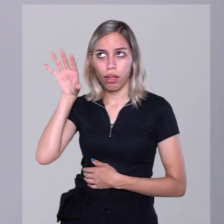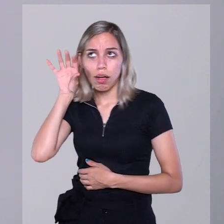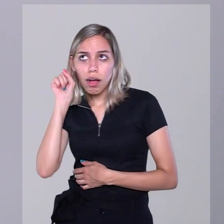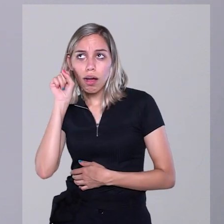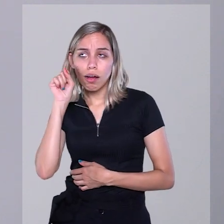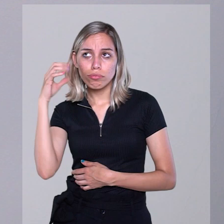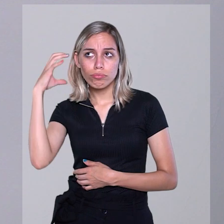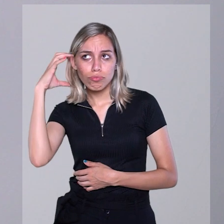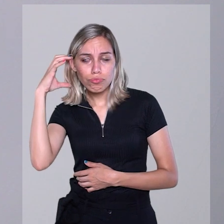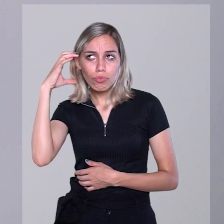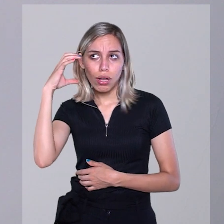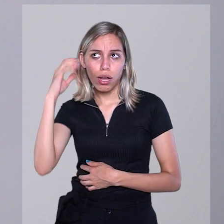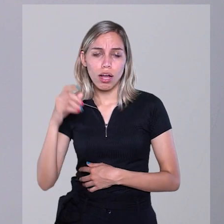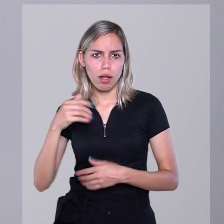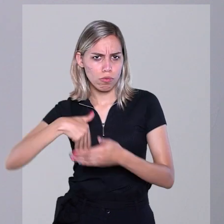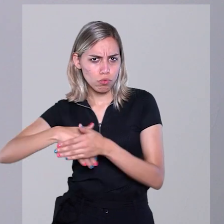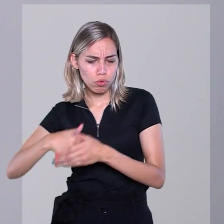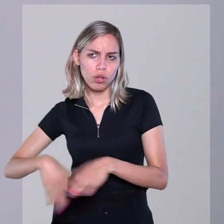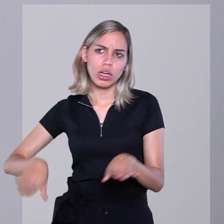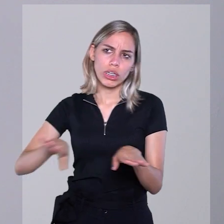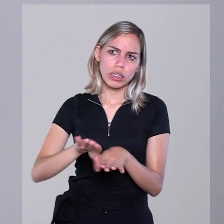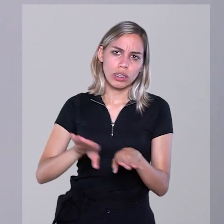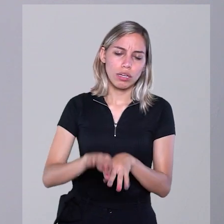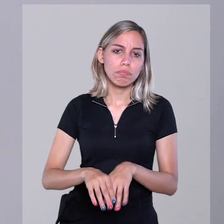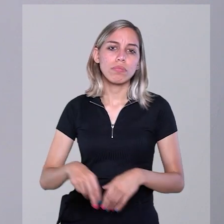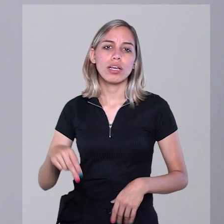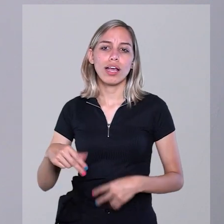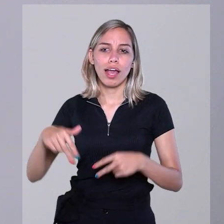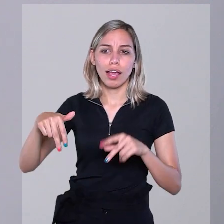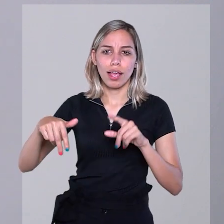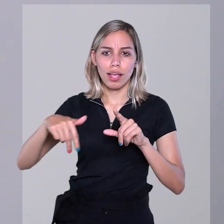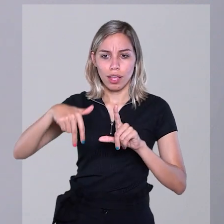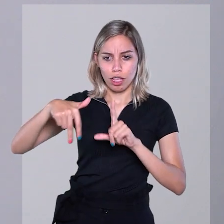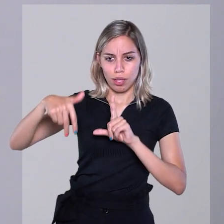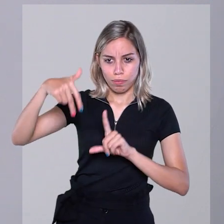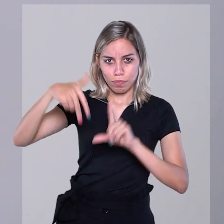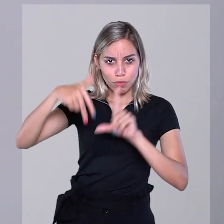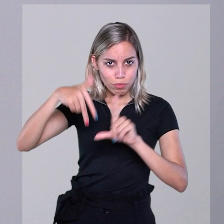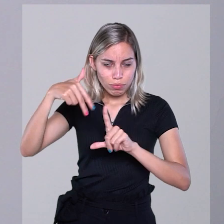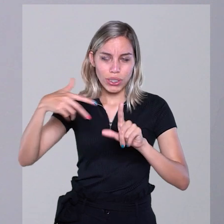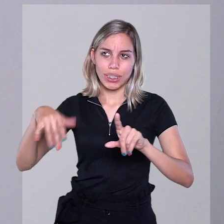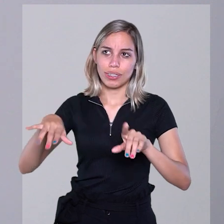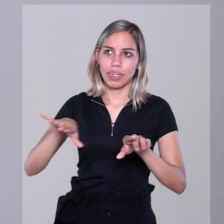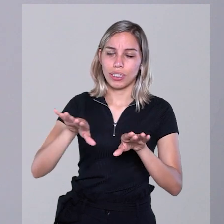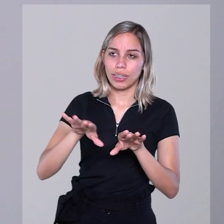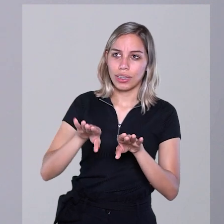era tanto o futebol que eu já mencionei, como as novelas, as radionovelas que nossa mãe